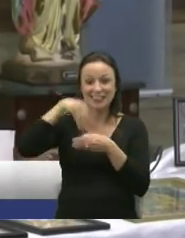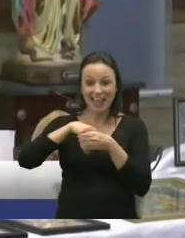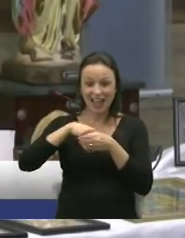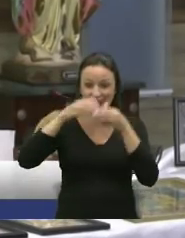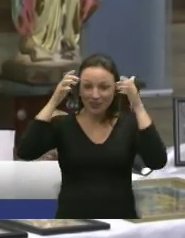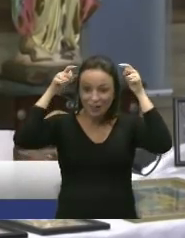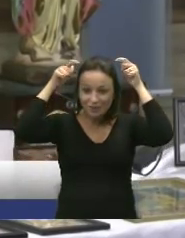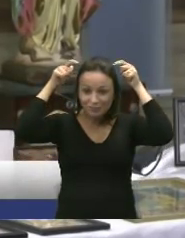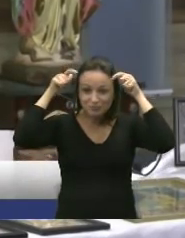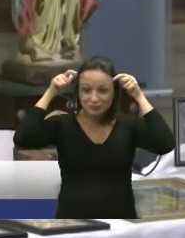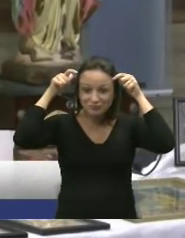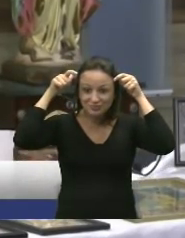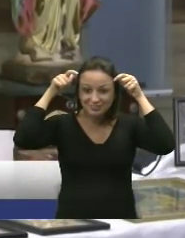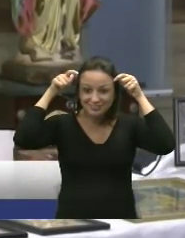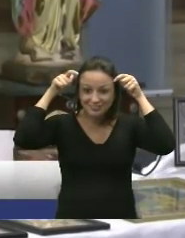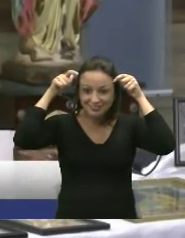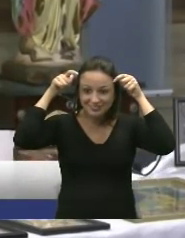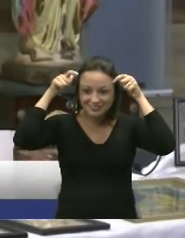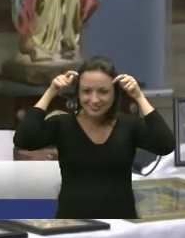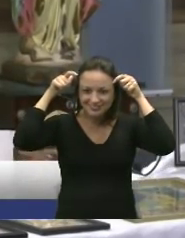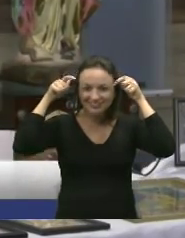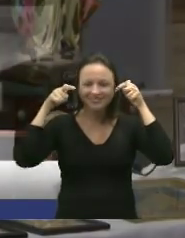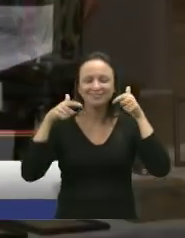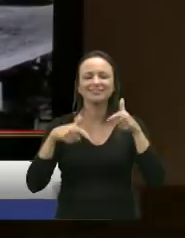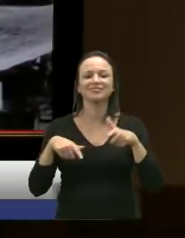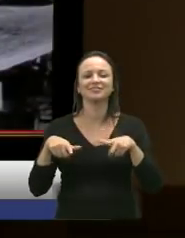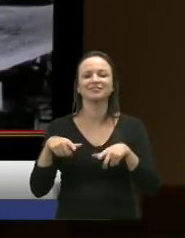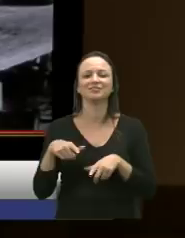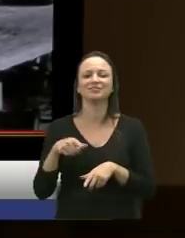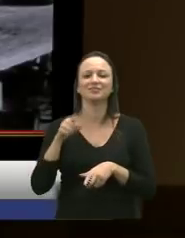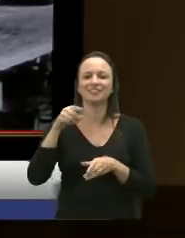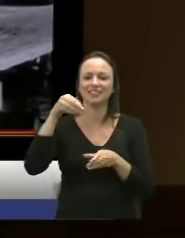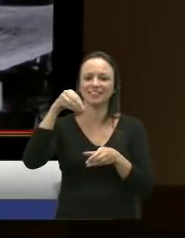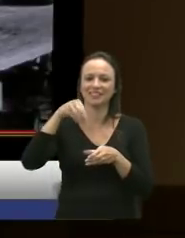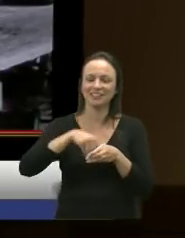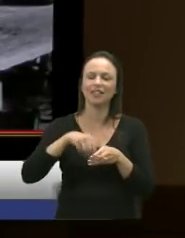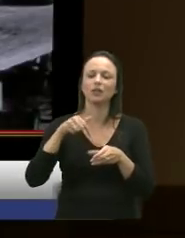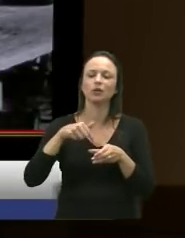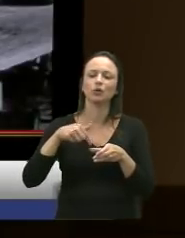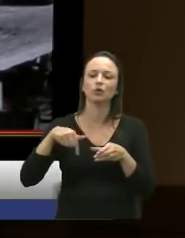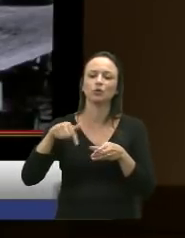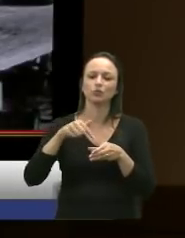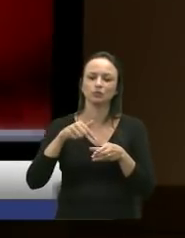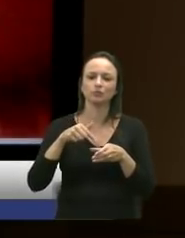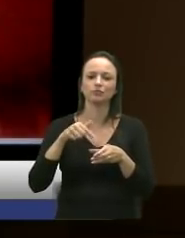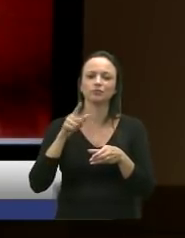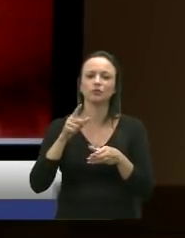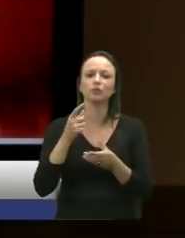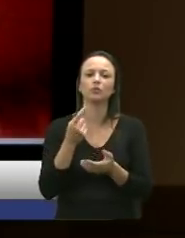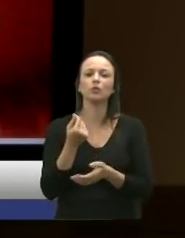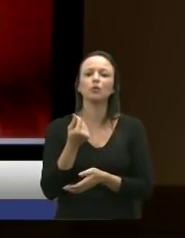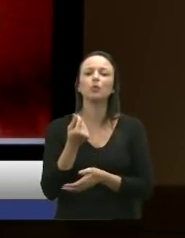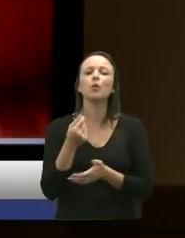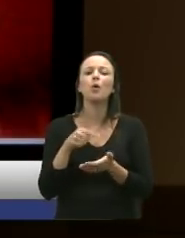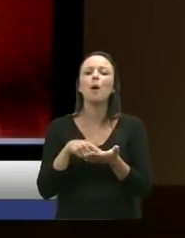capacete, volta lá para a imagem, aqui dentro do capacete vinha escrito o preço do capacete de